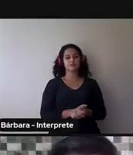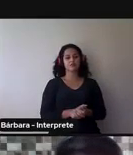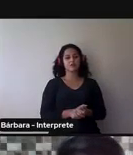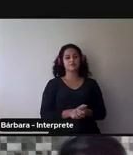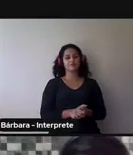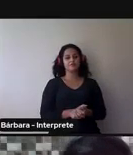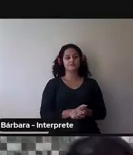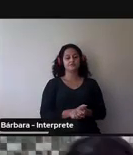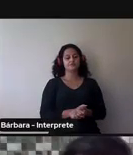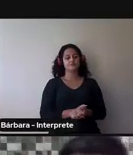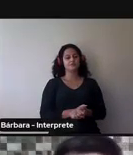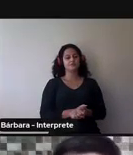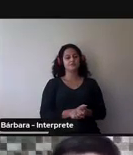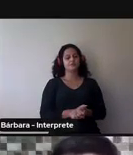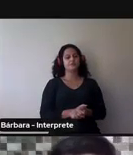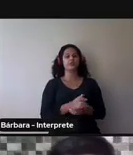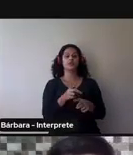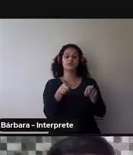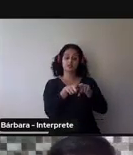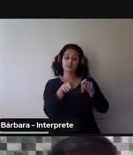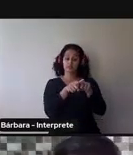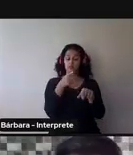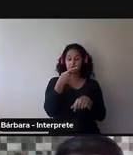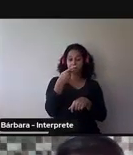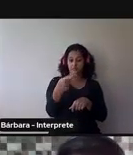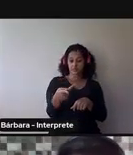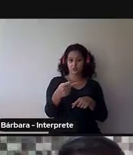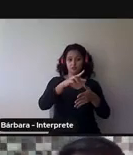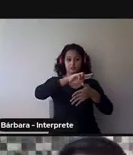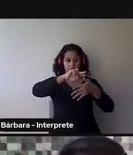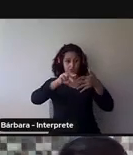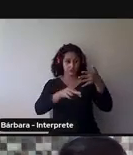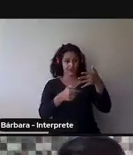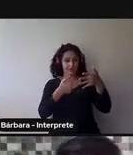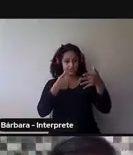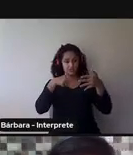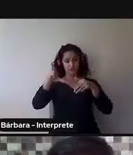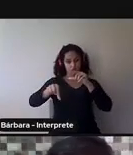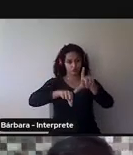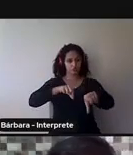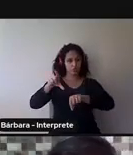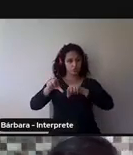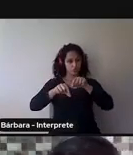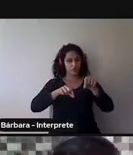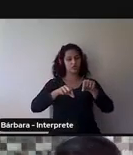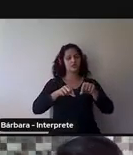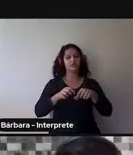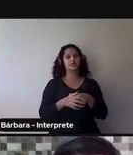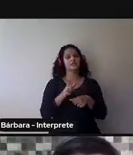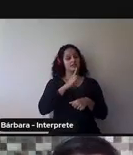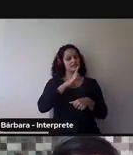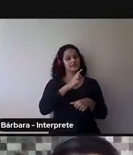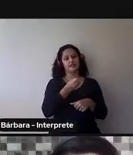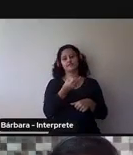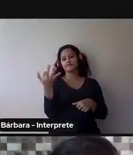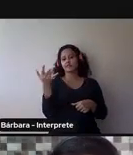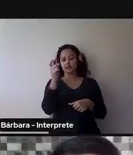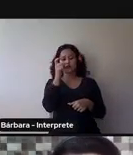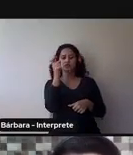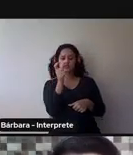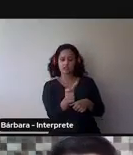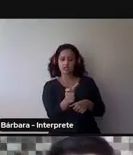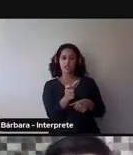Bem, como foi citado, as espécies que foram selecionadas, elas apresentam dentro dessas ordens um interesse medicinal, farmacológico